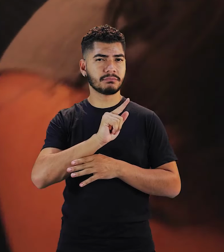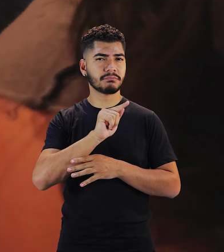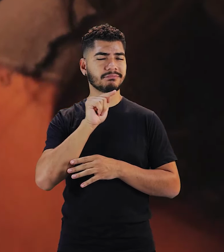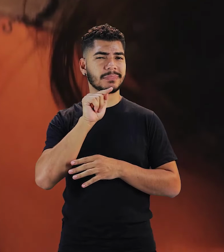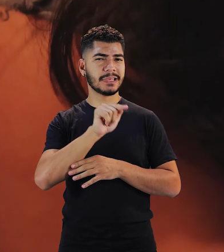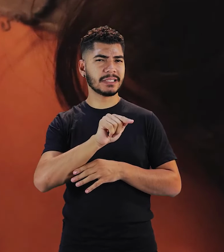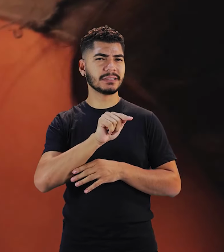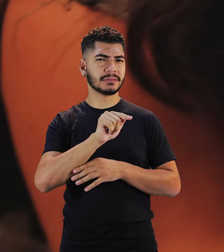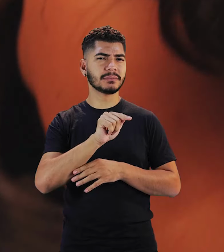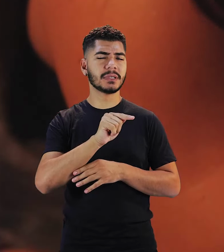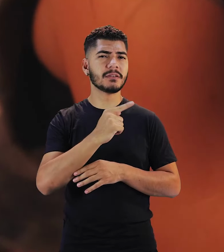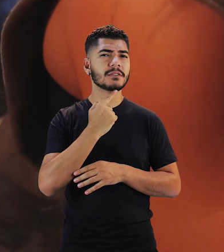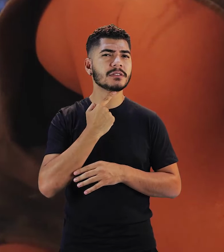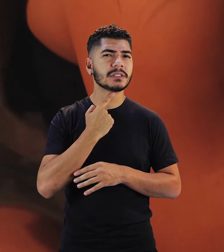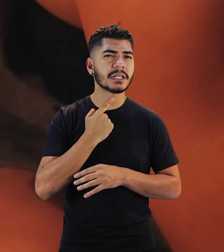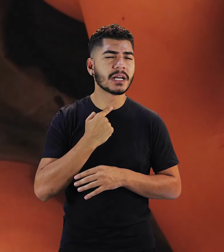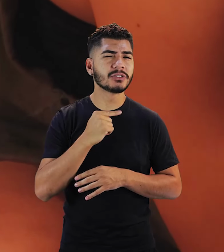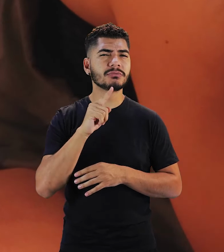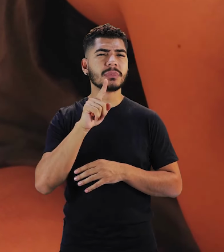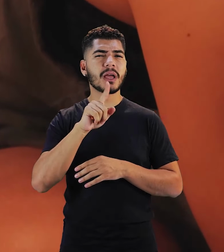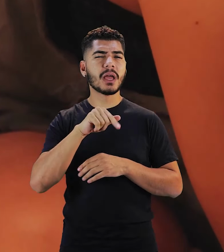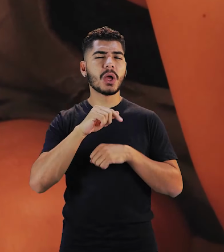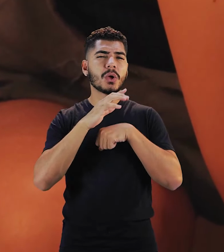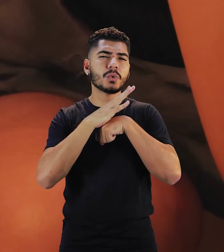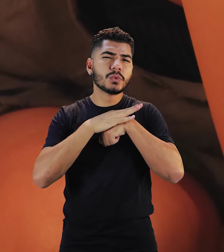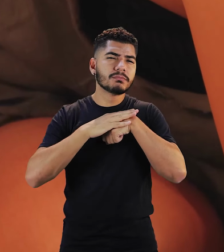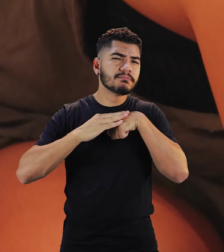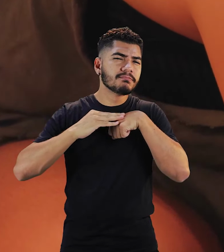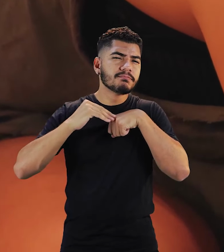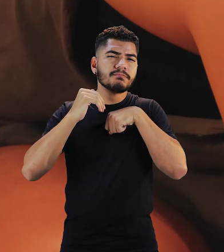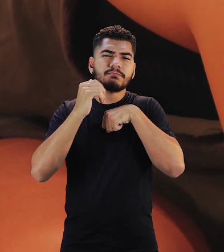coisa é a ternura humana.